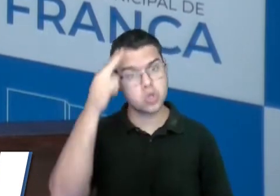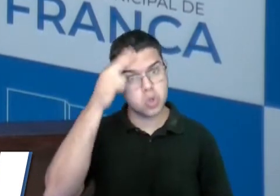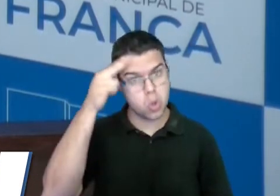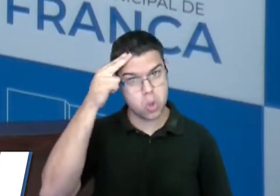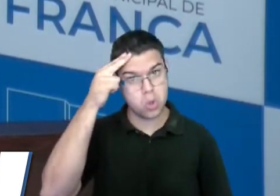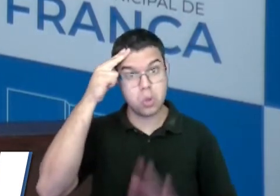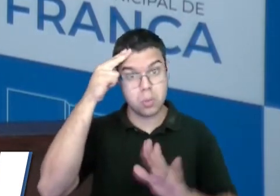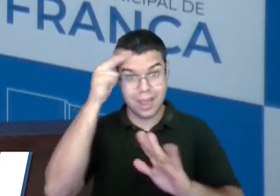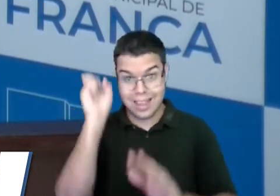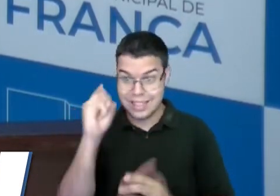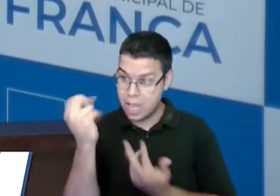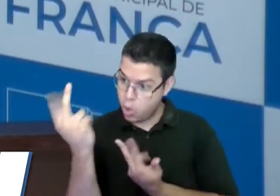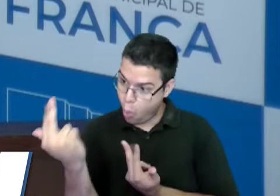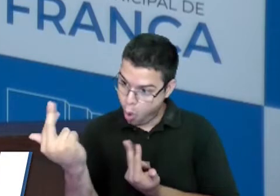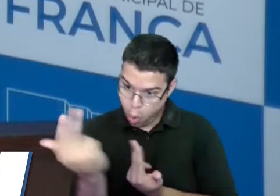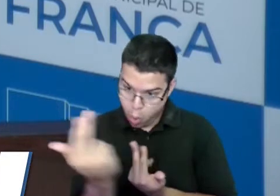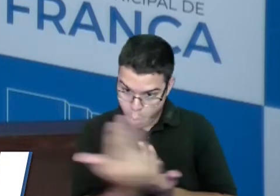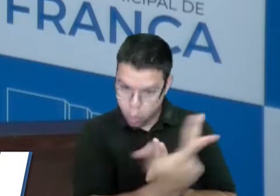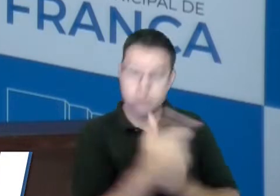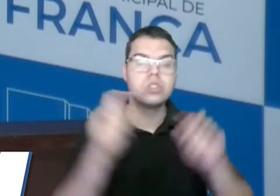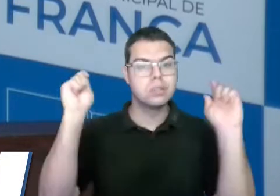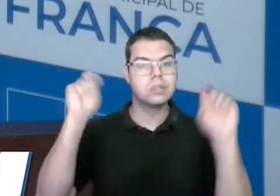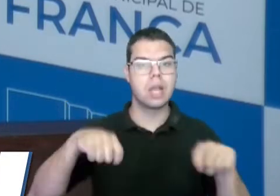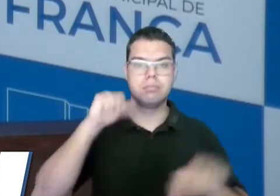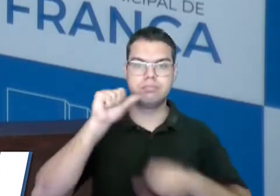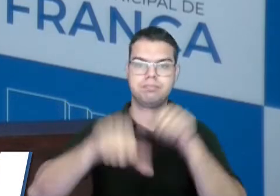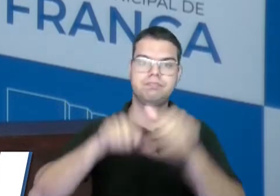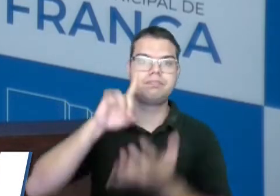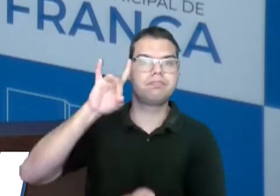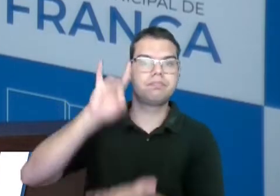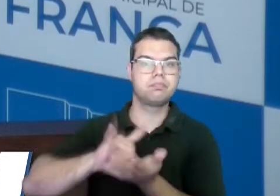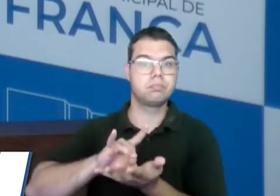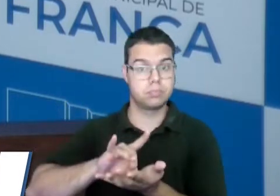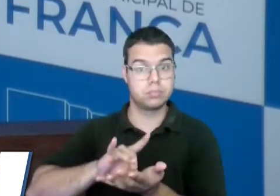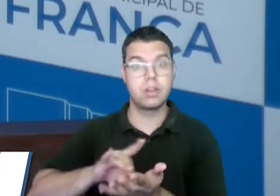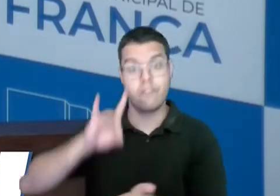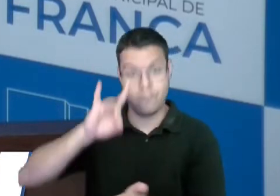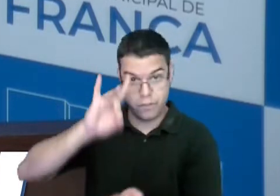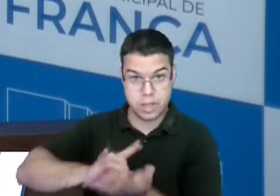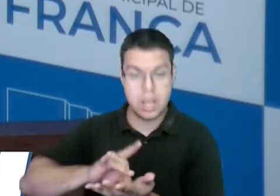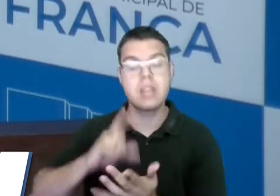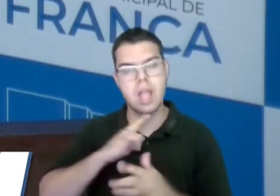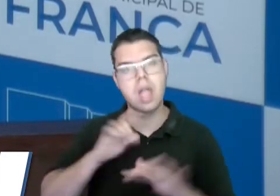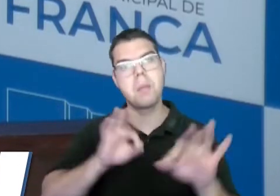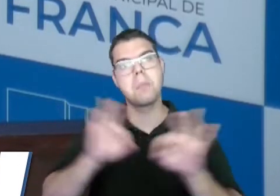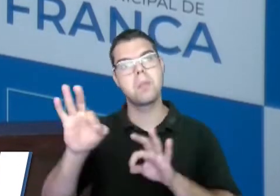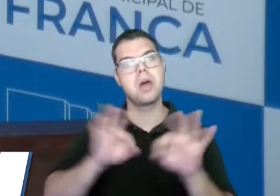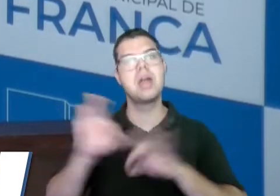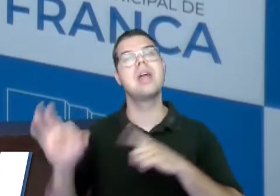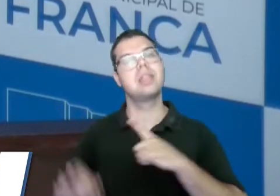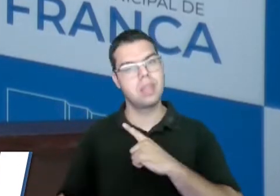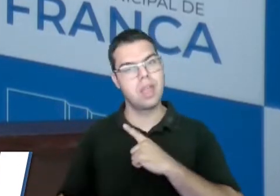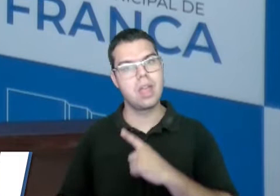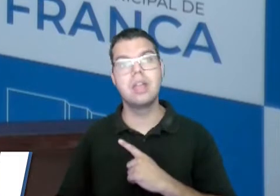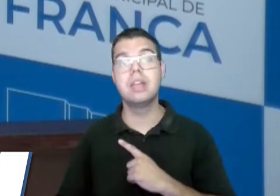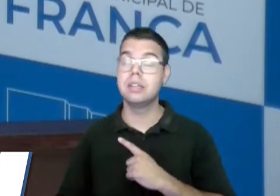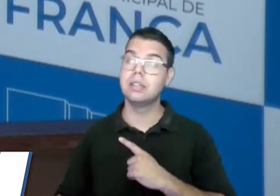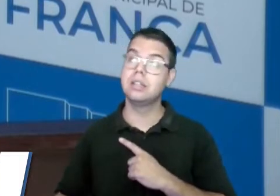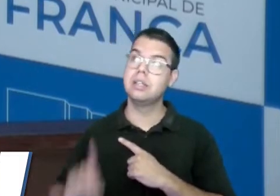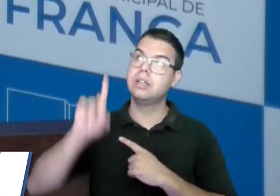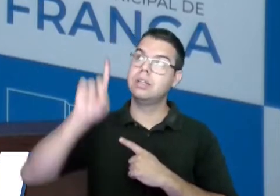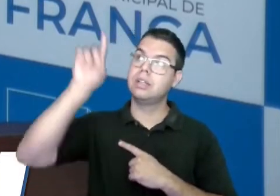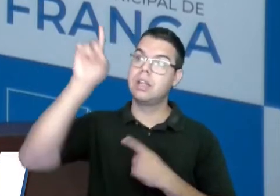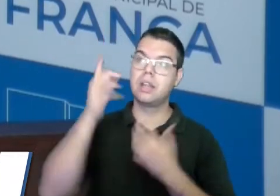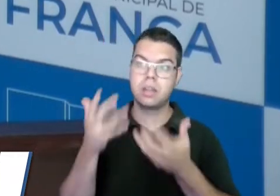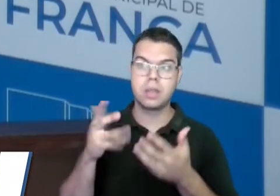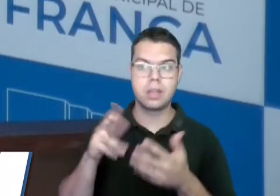ele pode se tornar realidade. E a realidade está sendo construída, que vai ser, se Deus quiser, se tudo caminhar